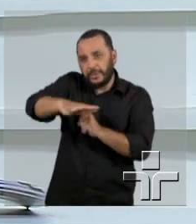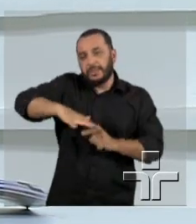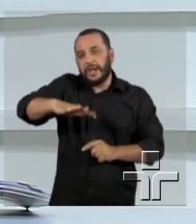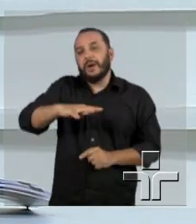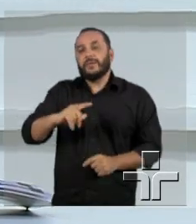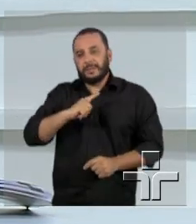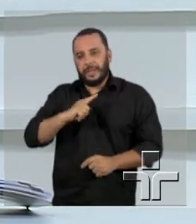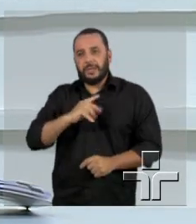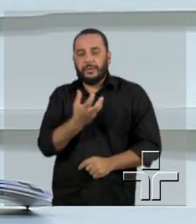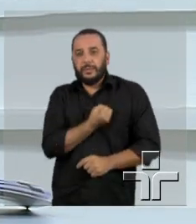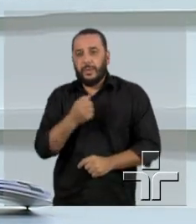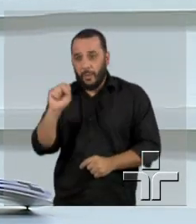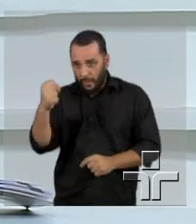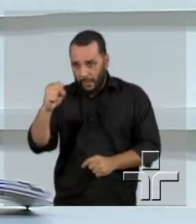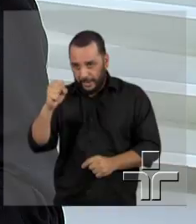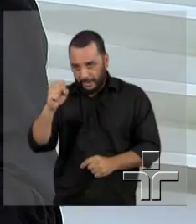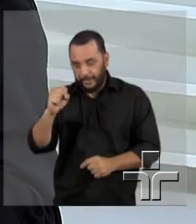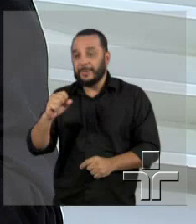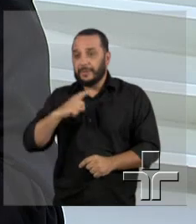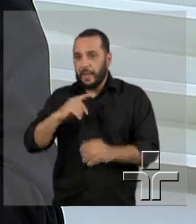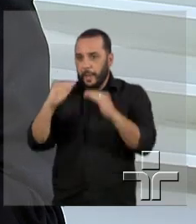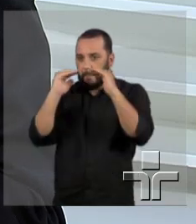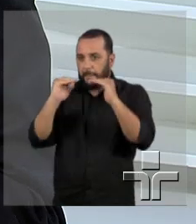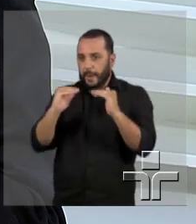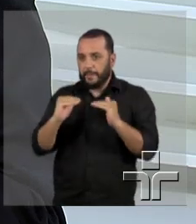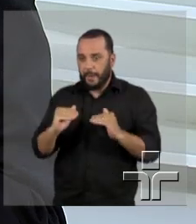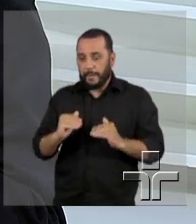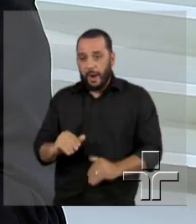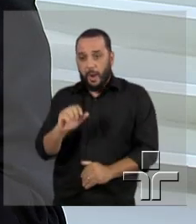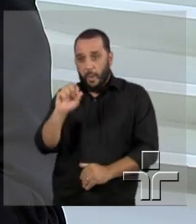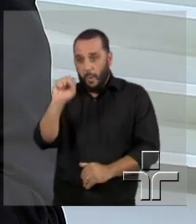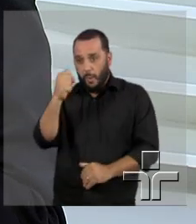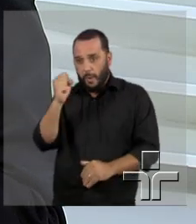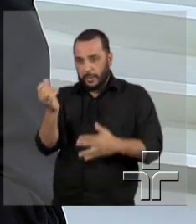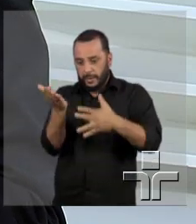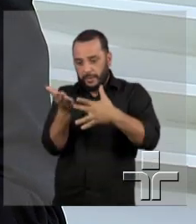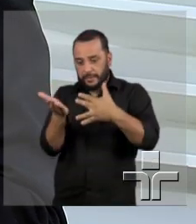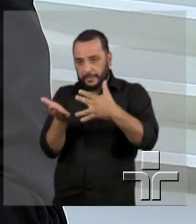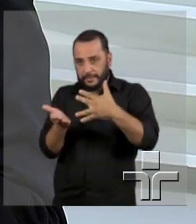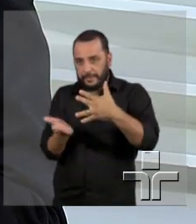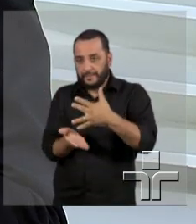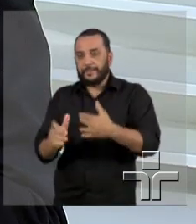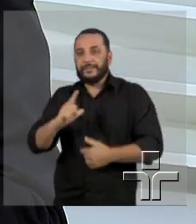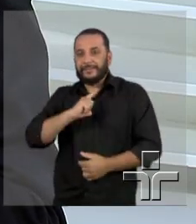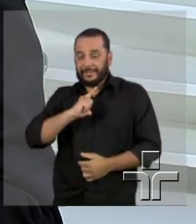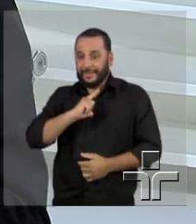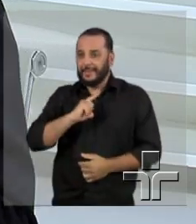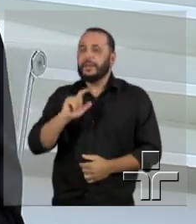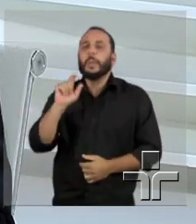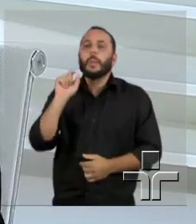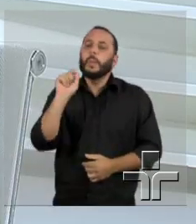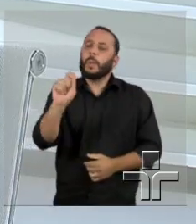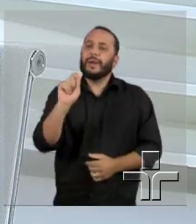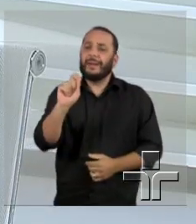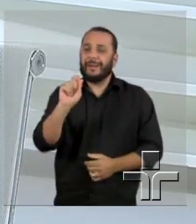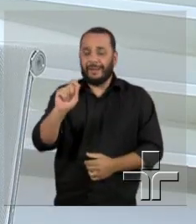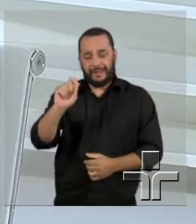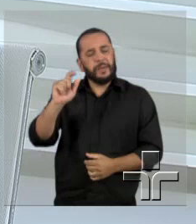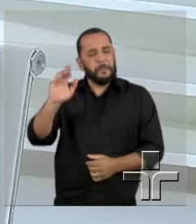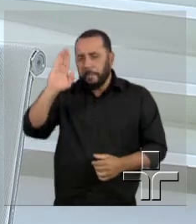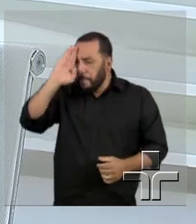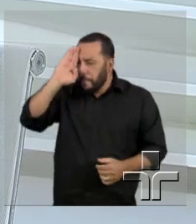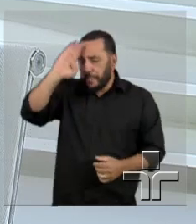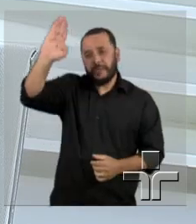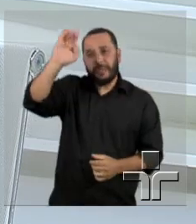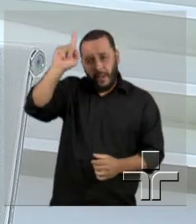8, com 8 capítulos. A ordem social tem por base o primado do trabalho,